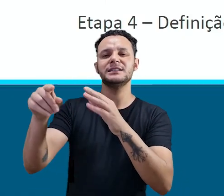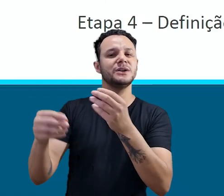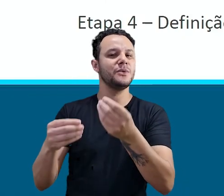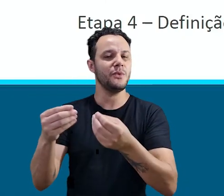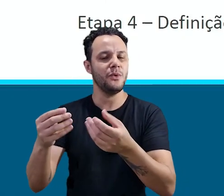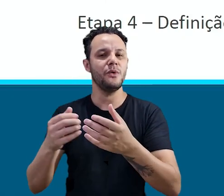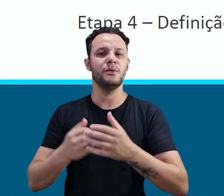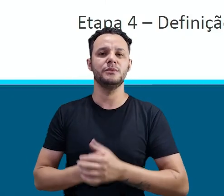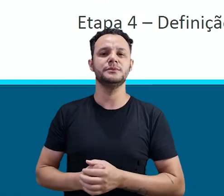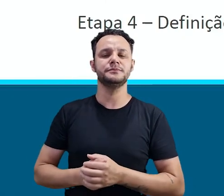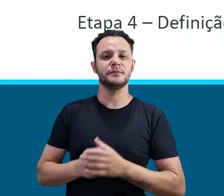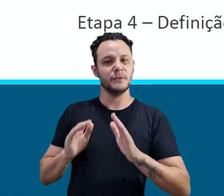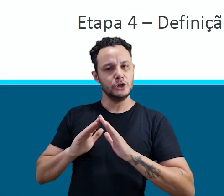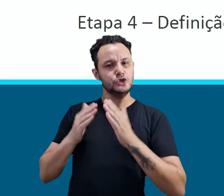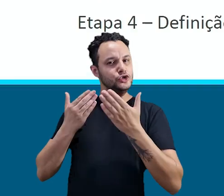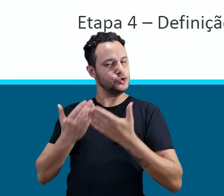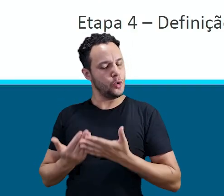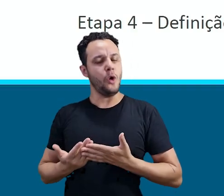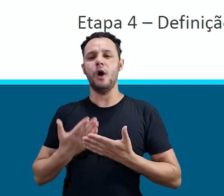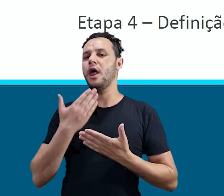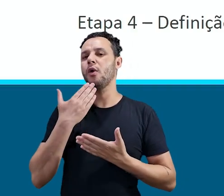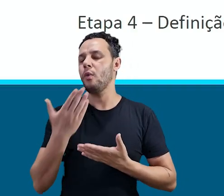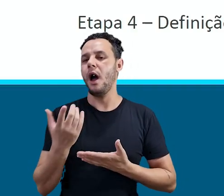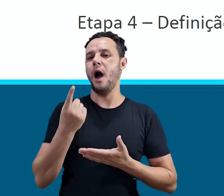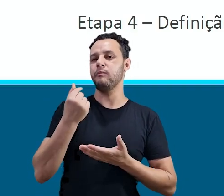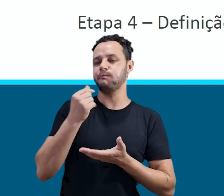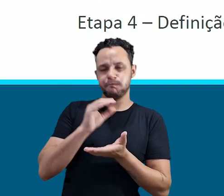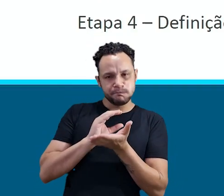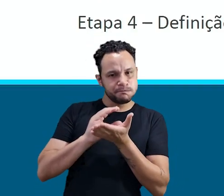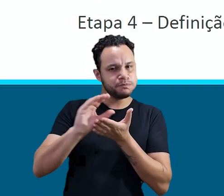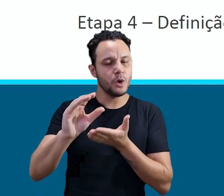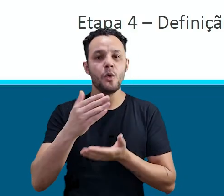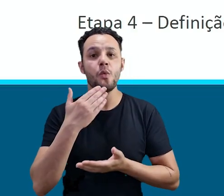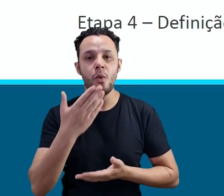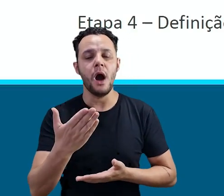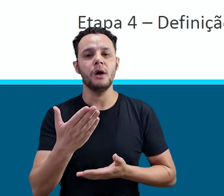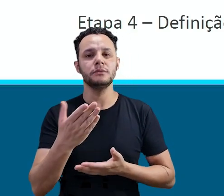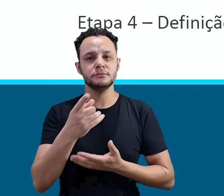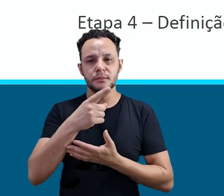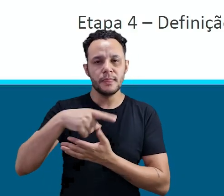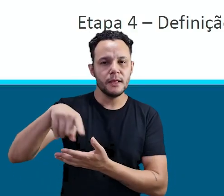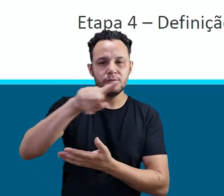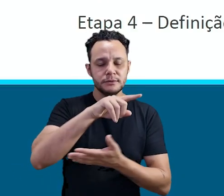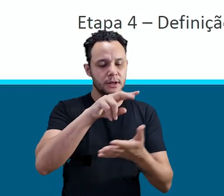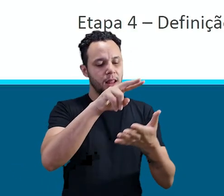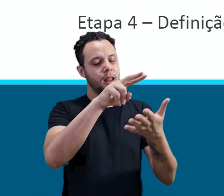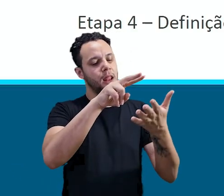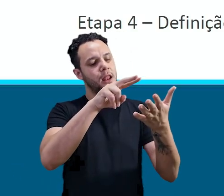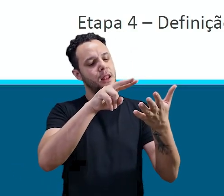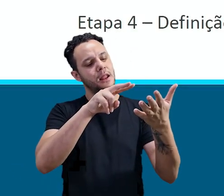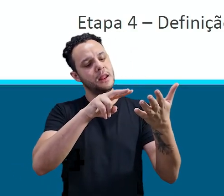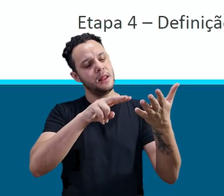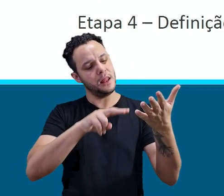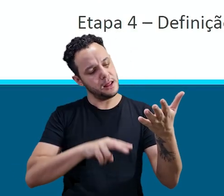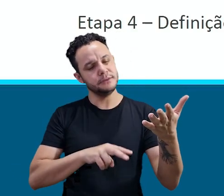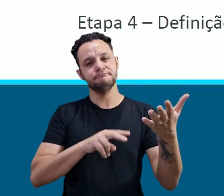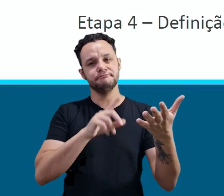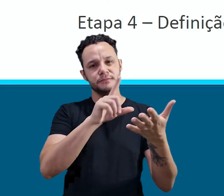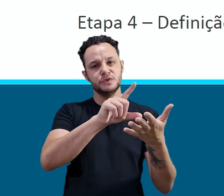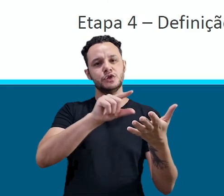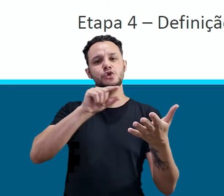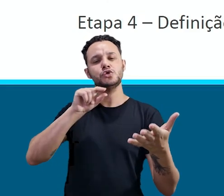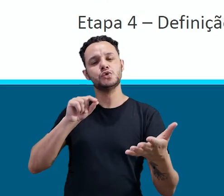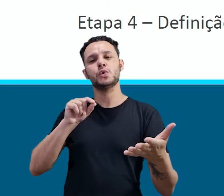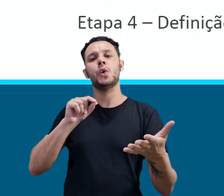de como que é a realidade da escola, de qual tipo de financiamento que a gente tem, de como é que o AEI está funcionando. Vocês vão escolher ali entre os